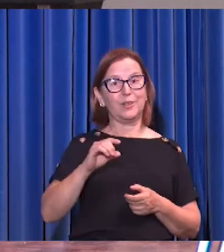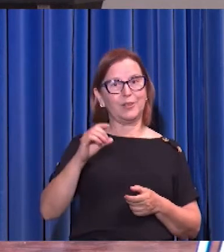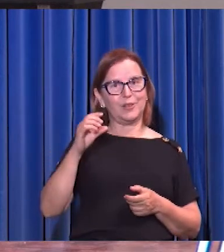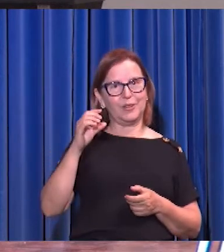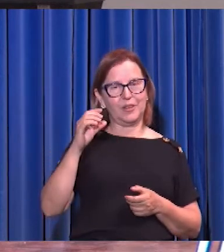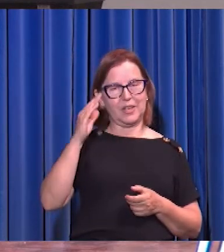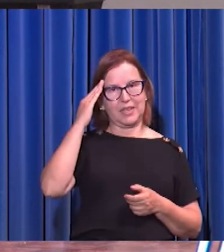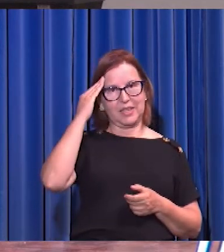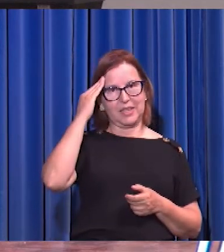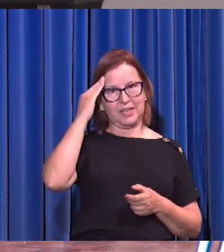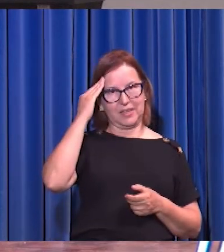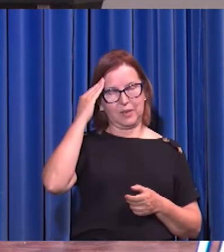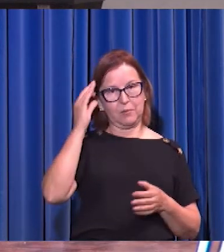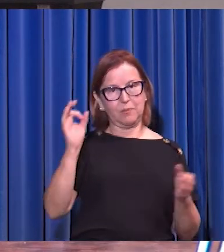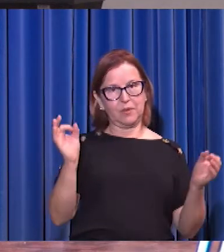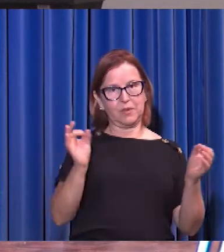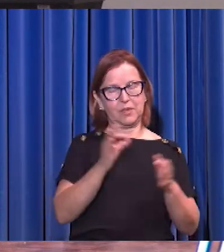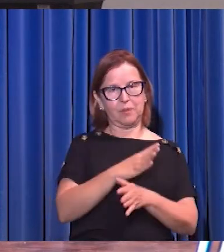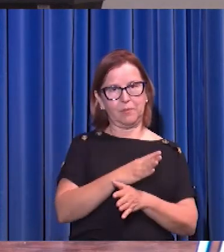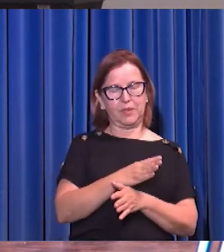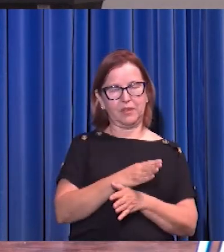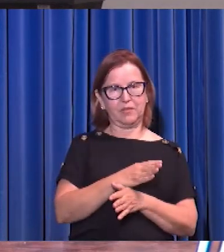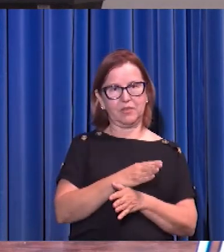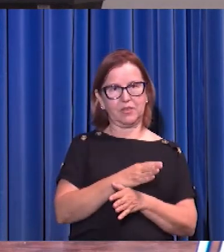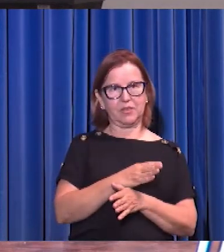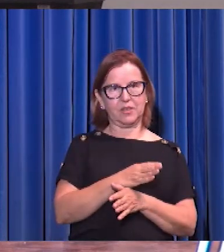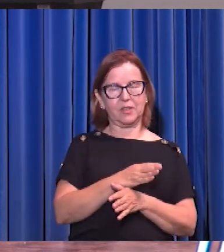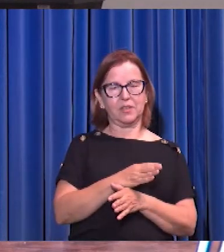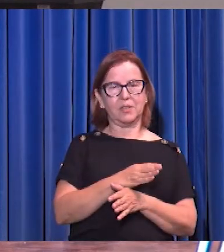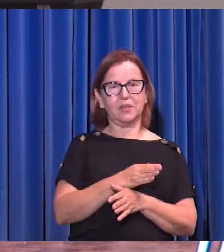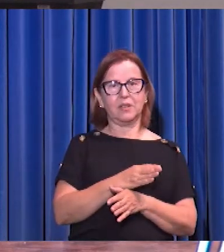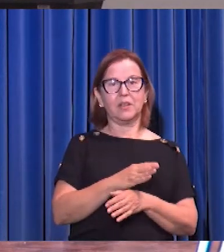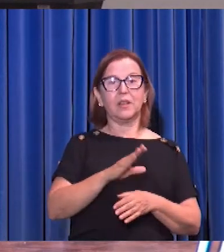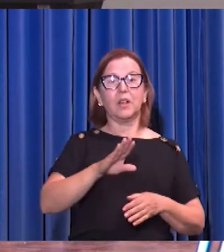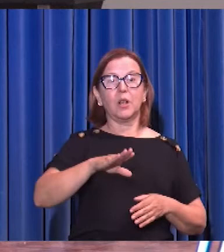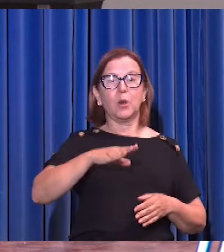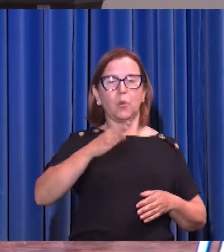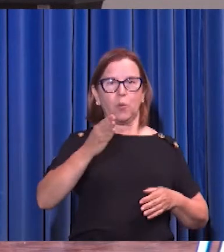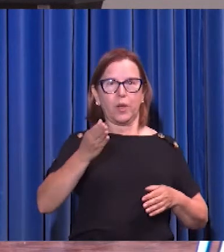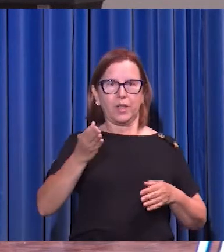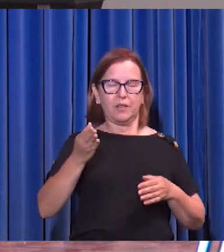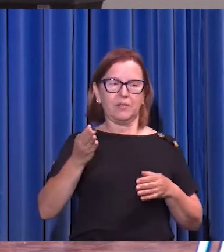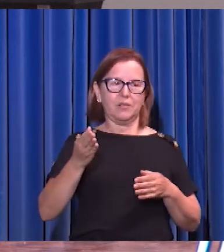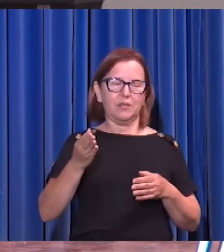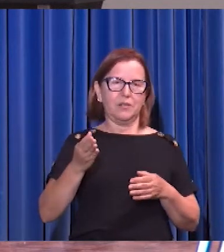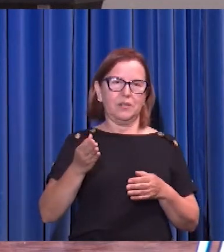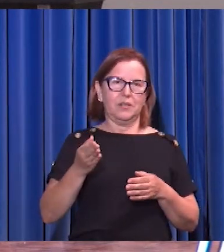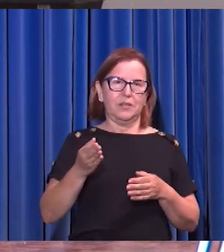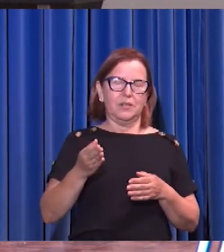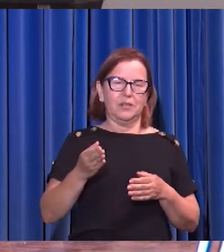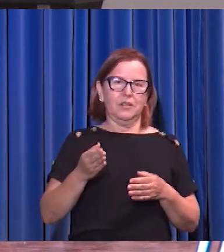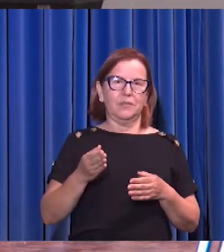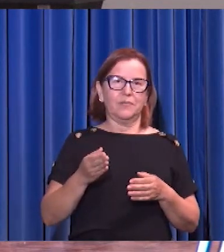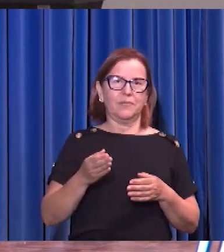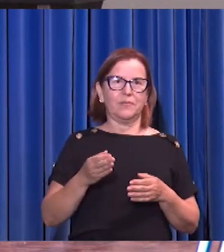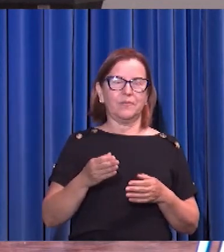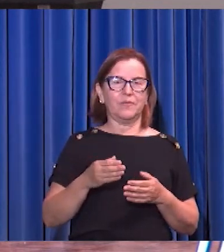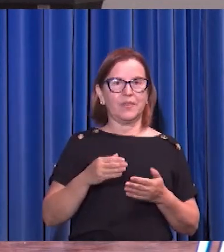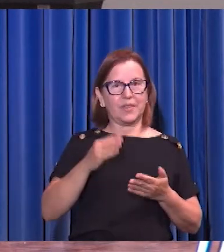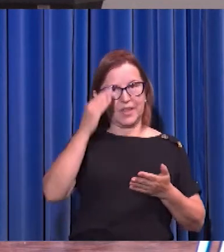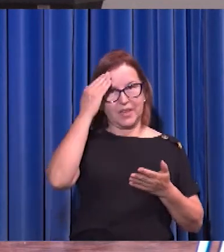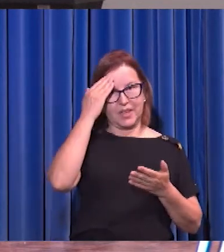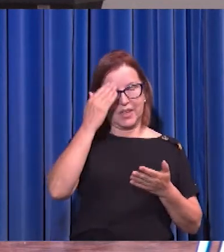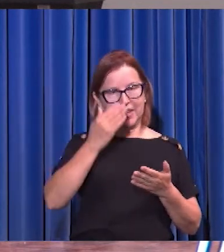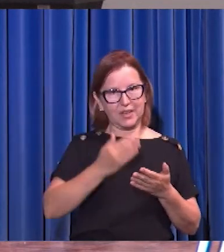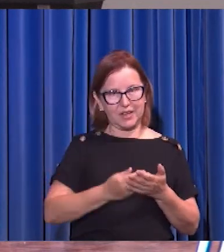uma tentativa de prefigurar o quê? A ressurreição do nosso Senhor Jesus Cristo na